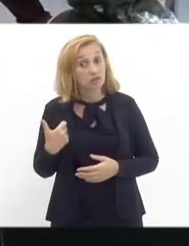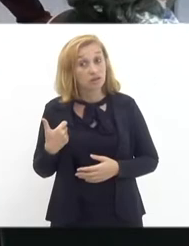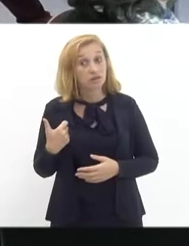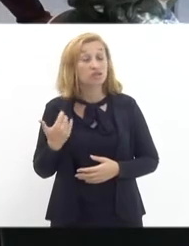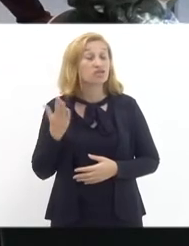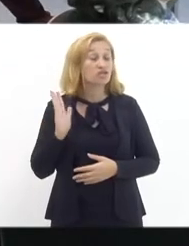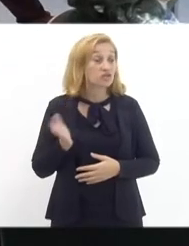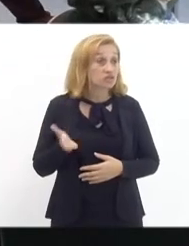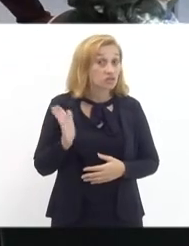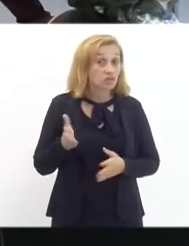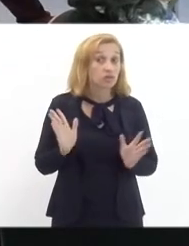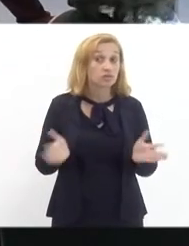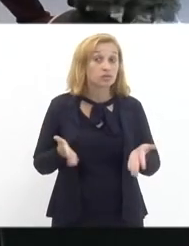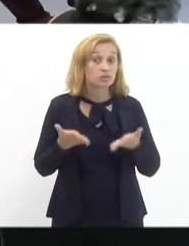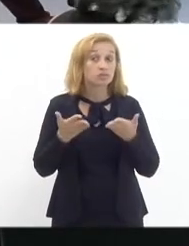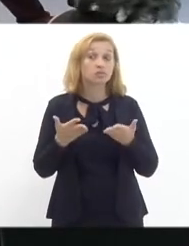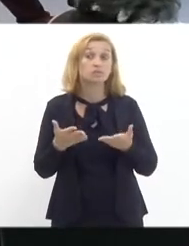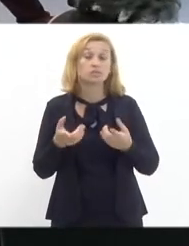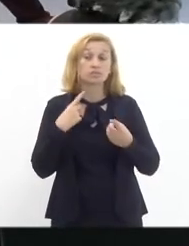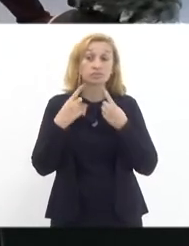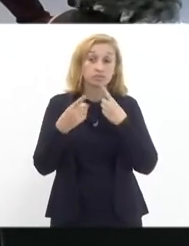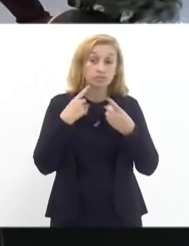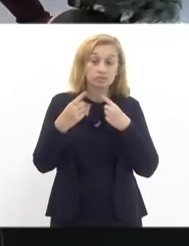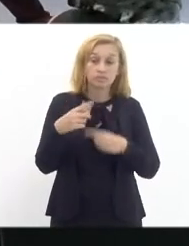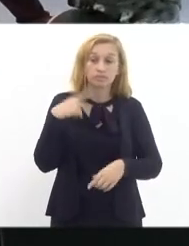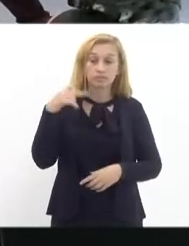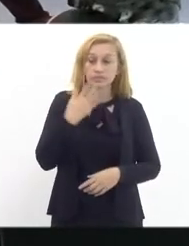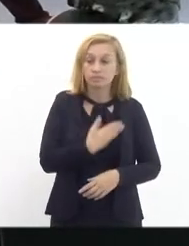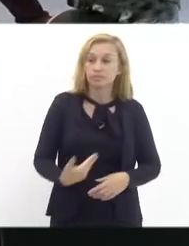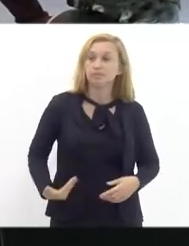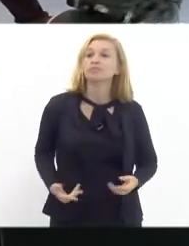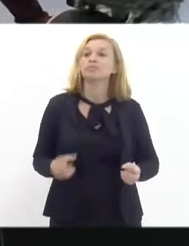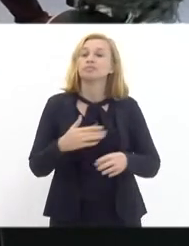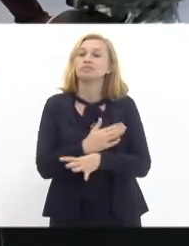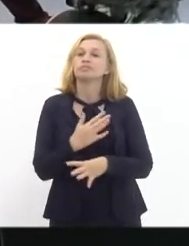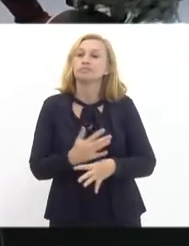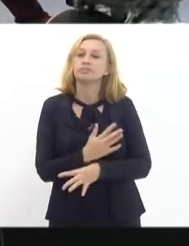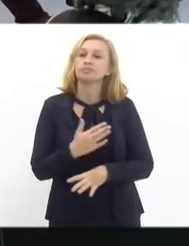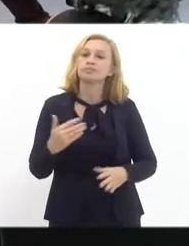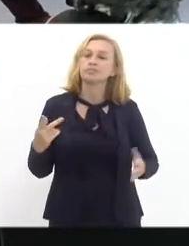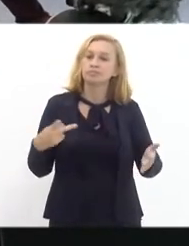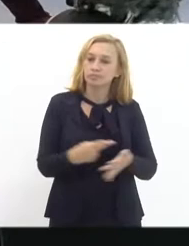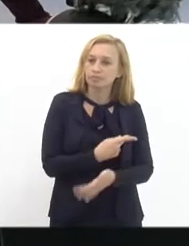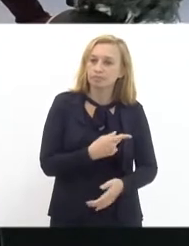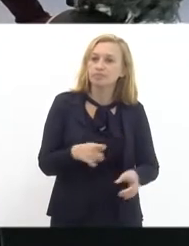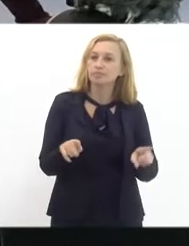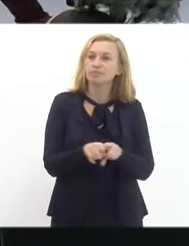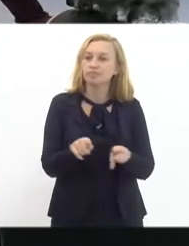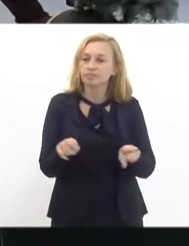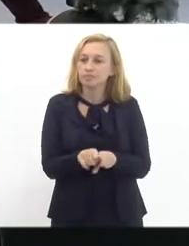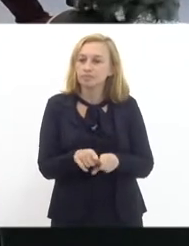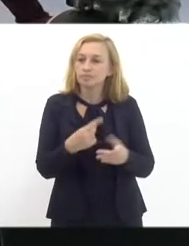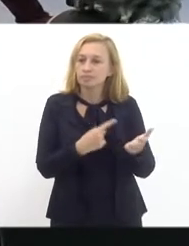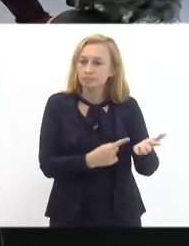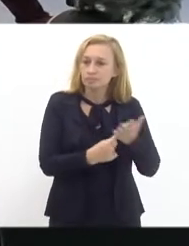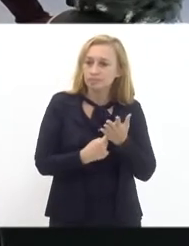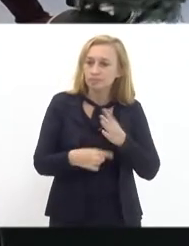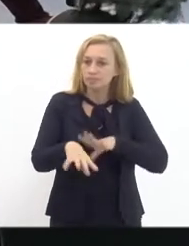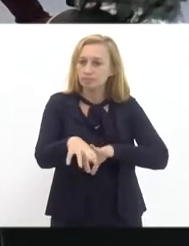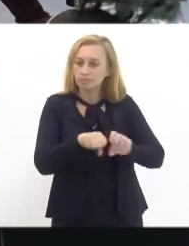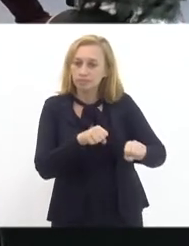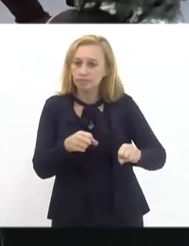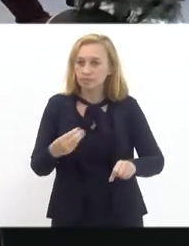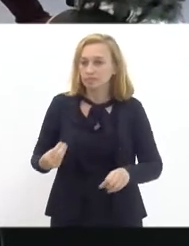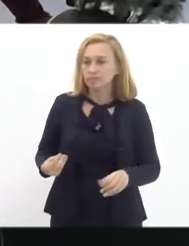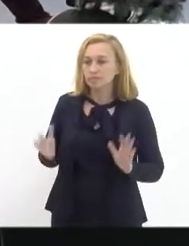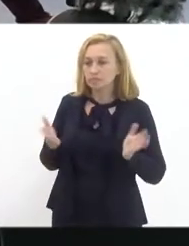já estimula que esse debate de política pública cultural na cidade se consolide e que também ajudou muito na minha formação para hoje estar